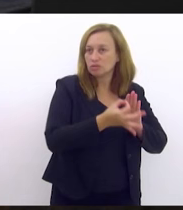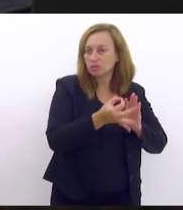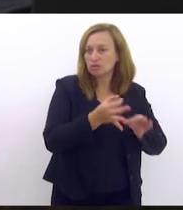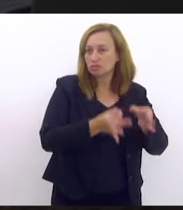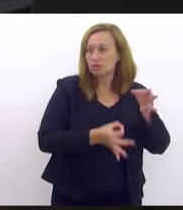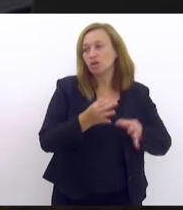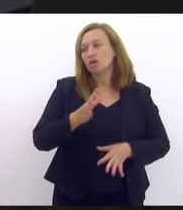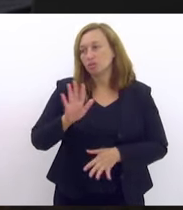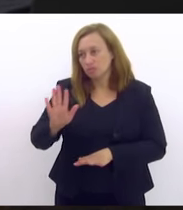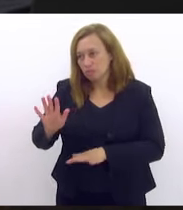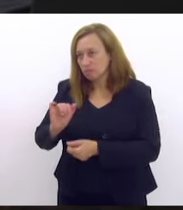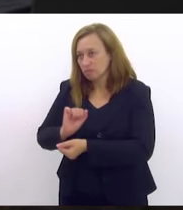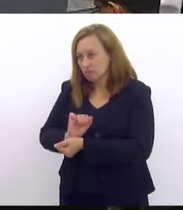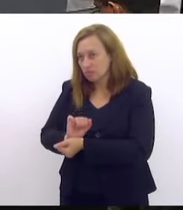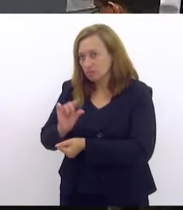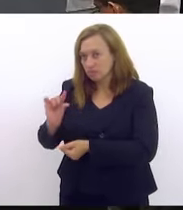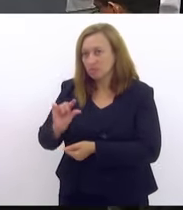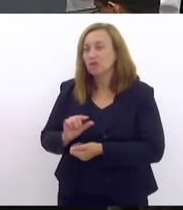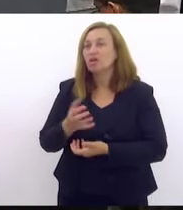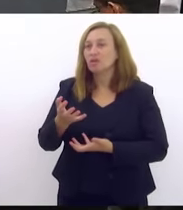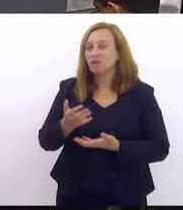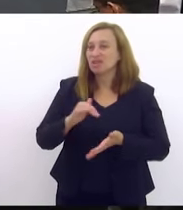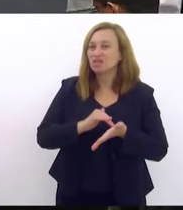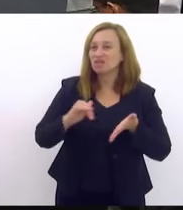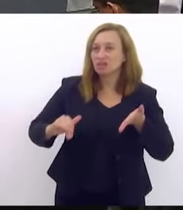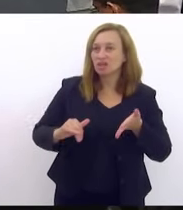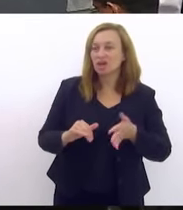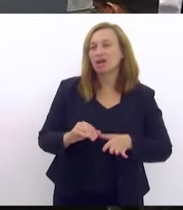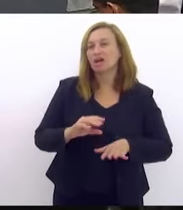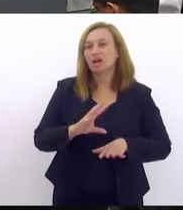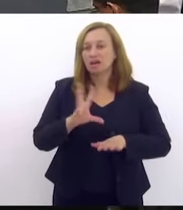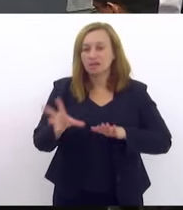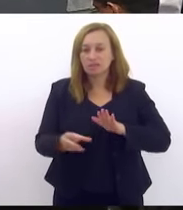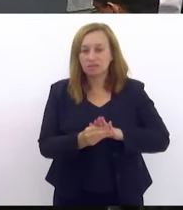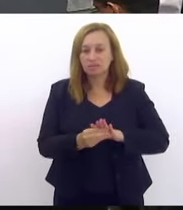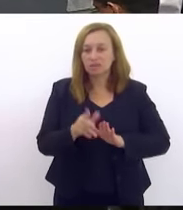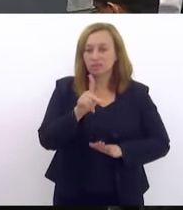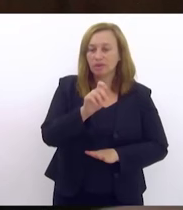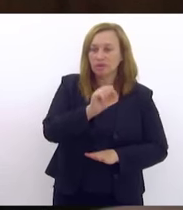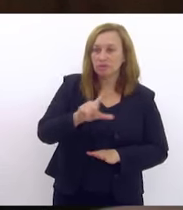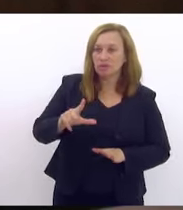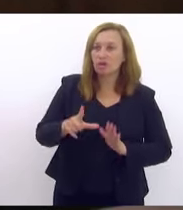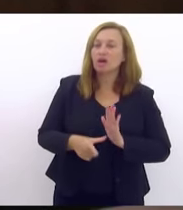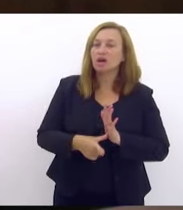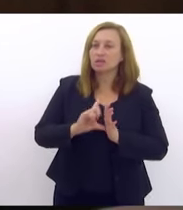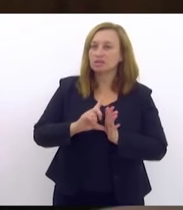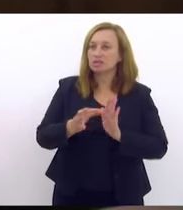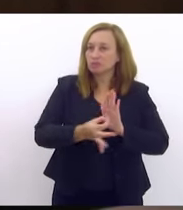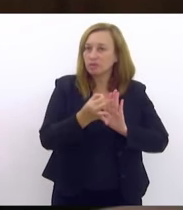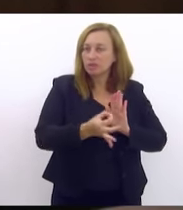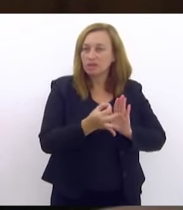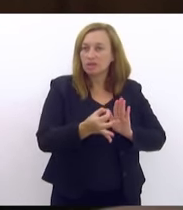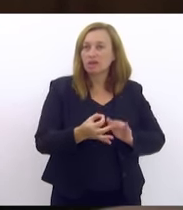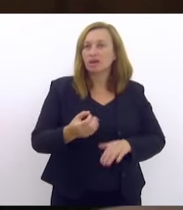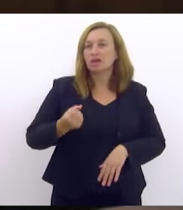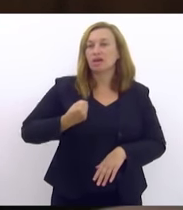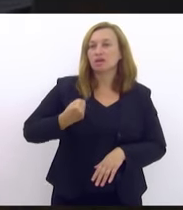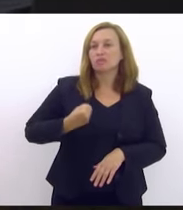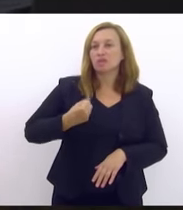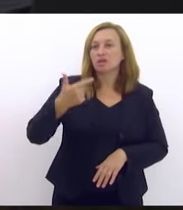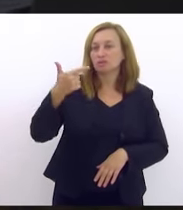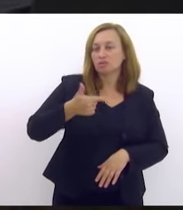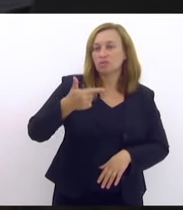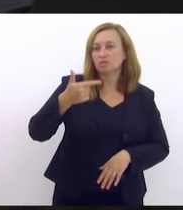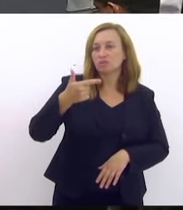Deixa eu colher os pareceres, por favor. É justamente, Dani, que eu queria retirar as emendas da bancada do pessoal antes dos pareceres. Então, a emenda 3 e a emenda 4.